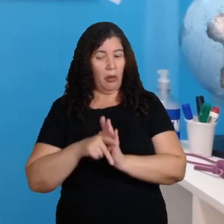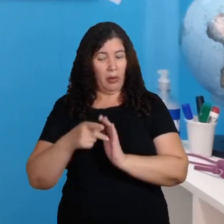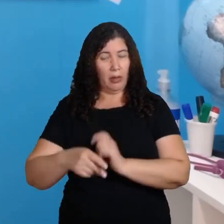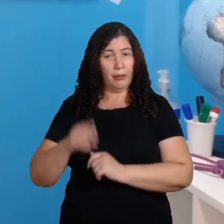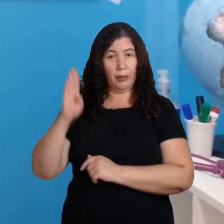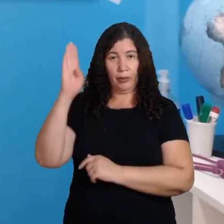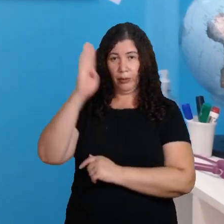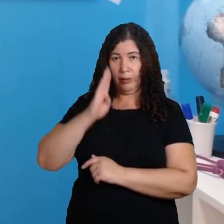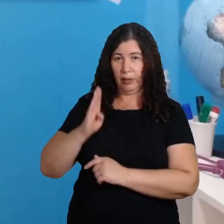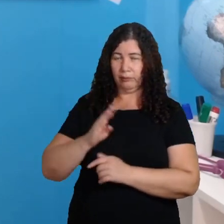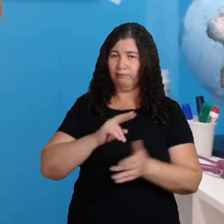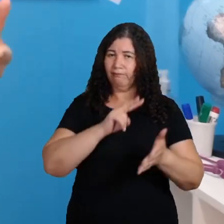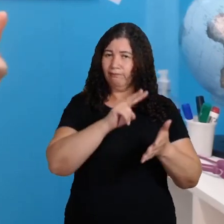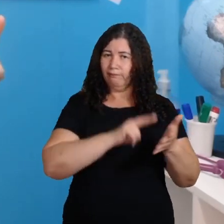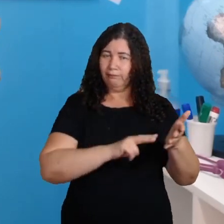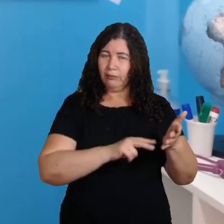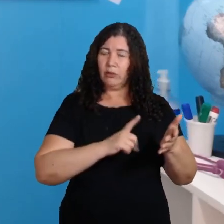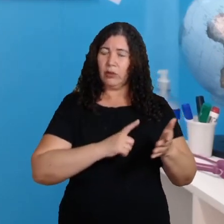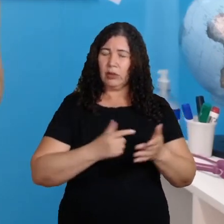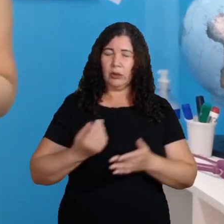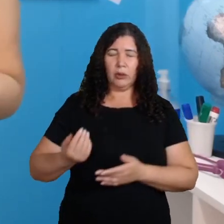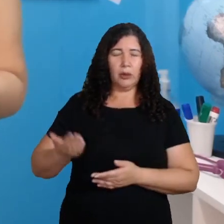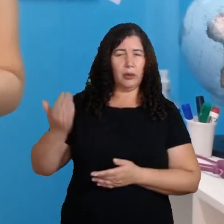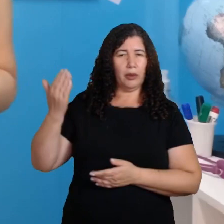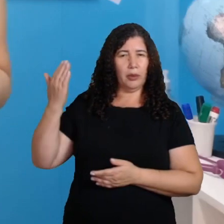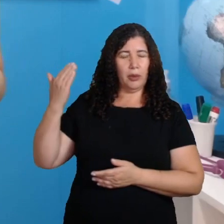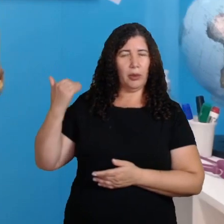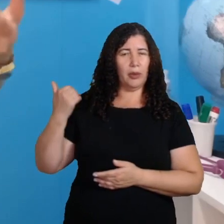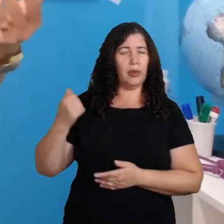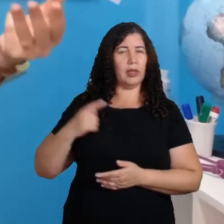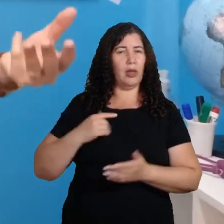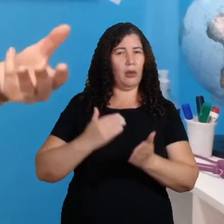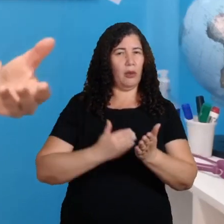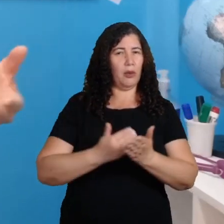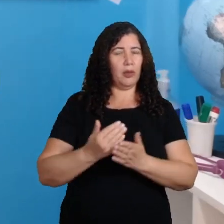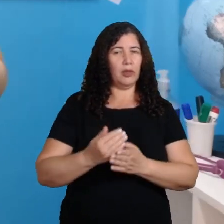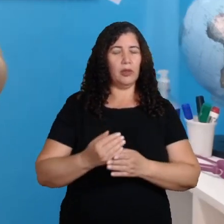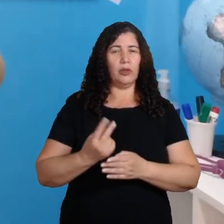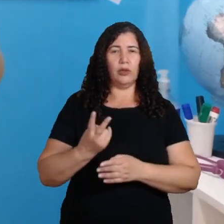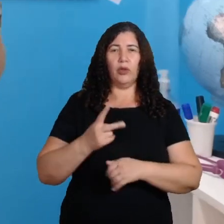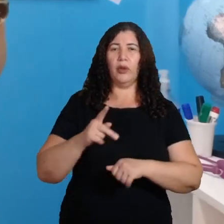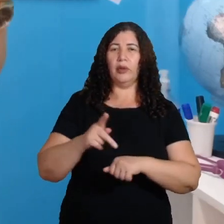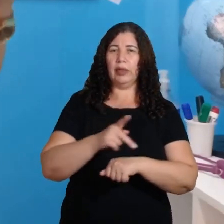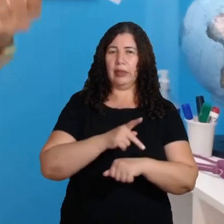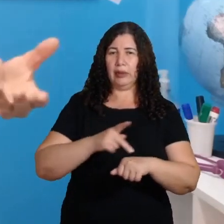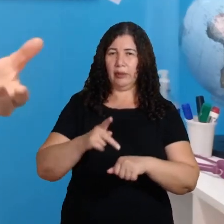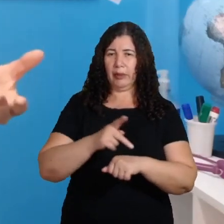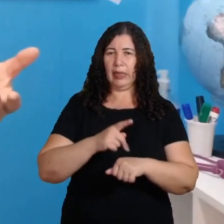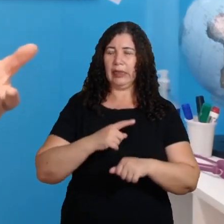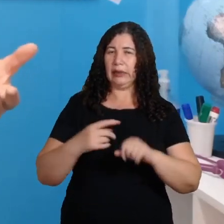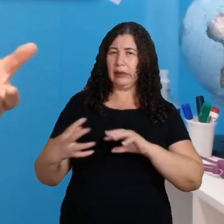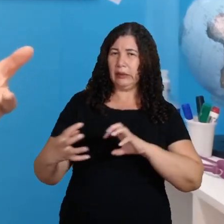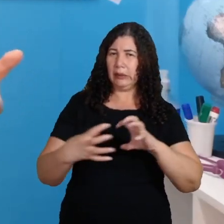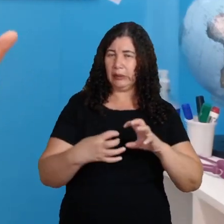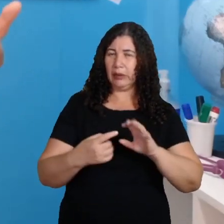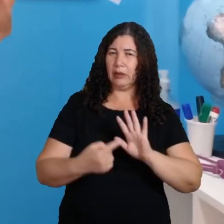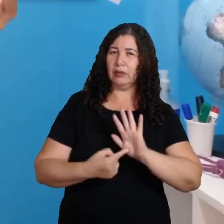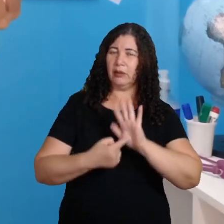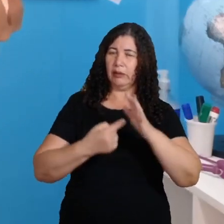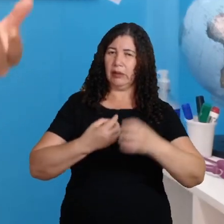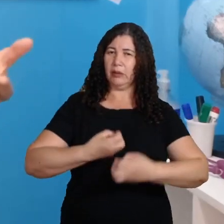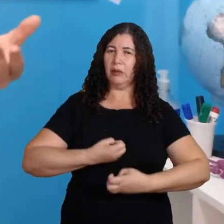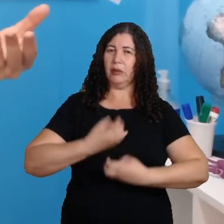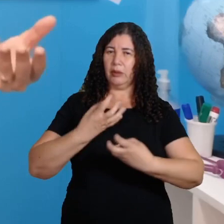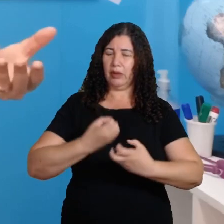conforme nós acabamos de ler, a gente percebeu que essas comemorações, essas manifestações, elas